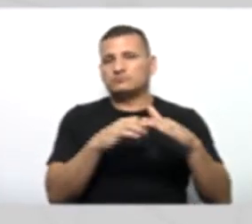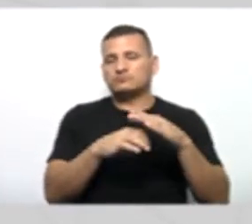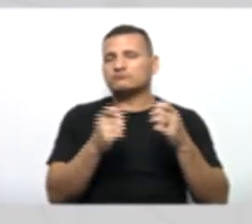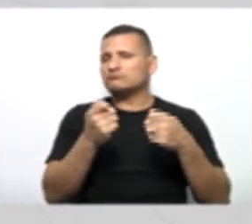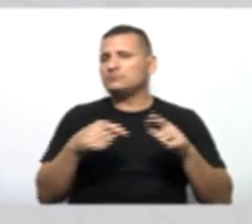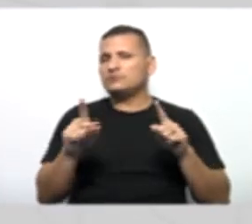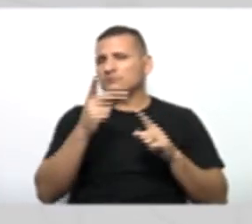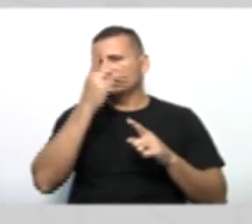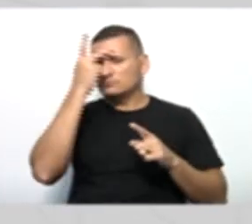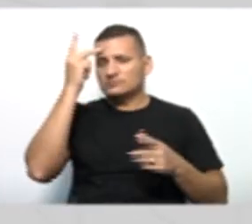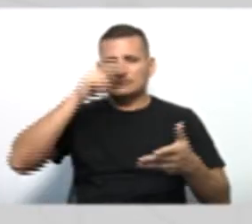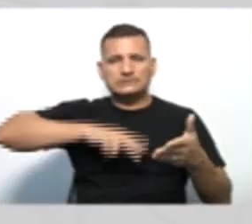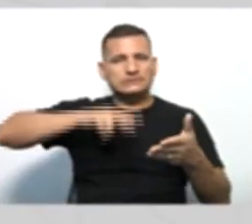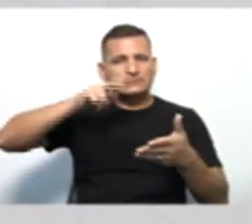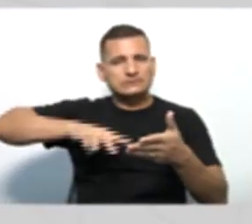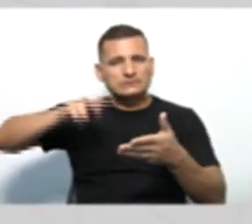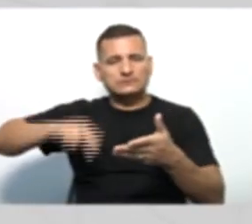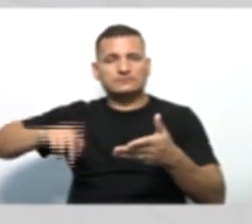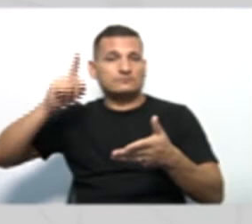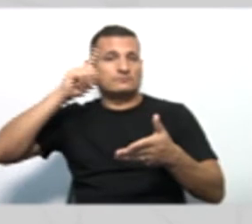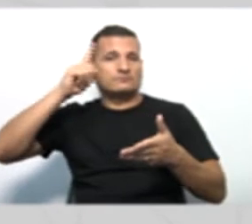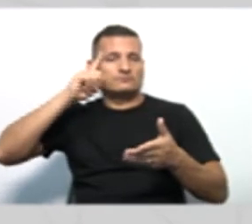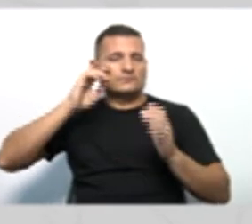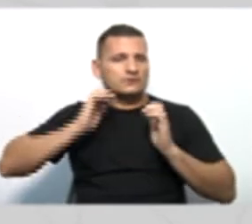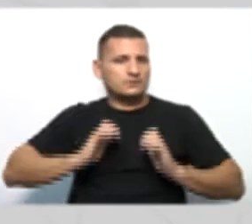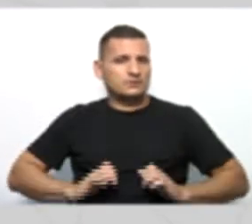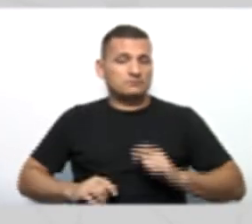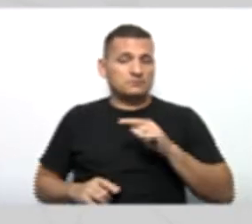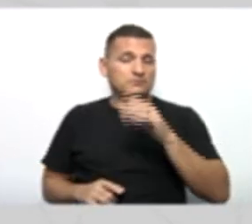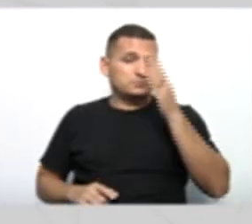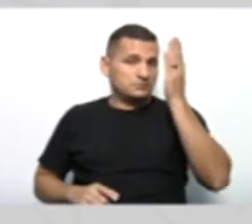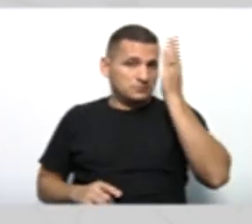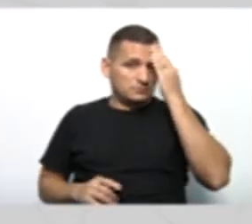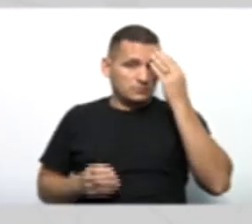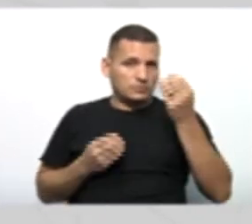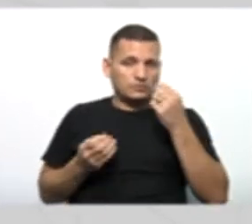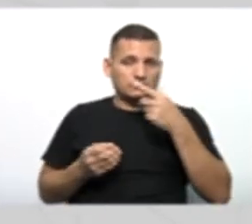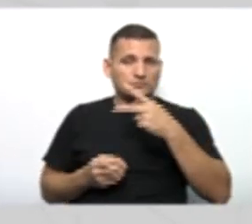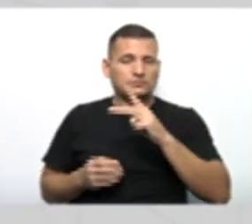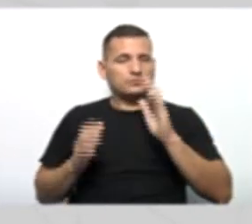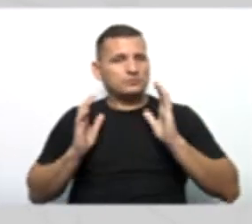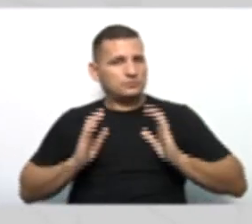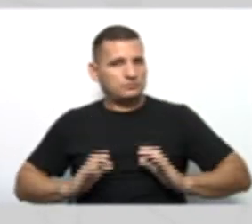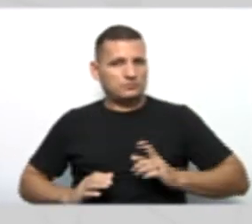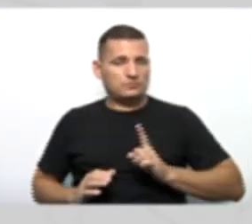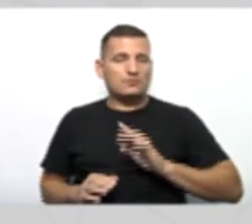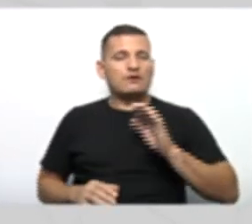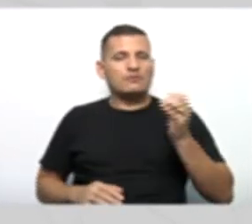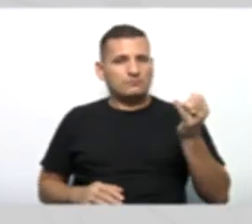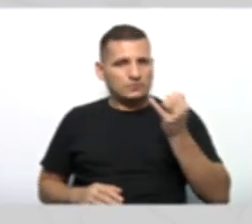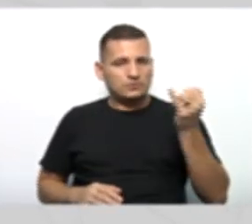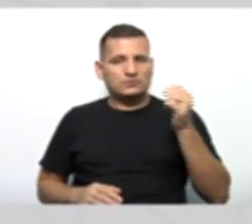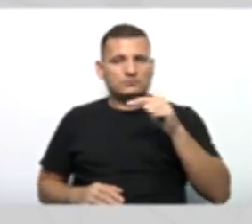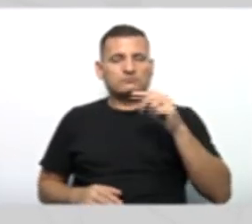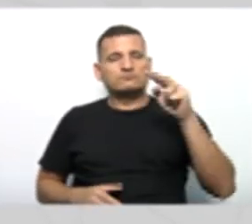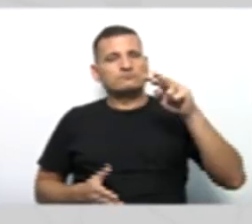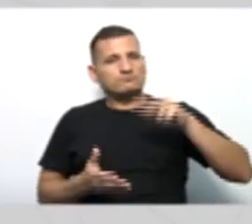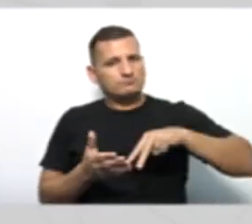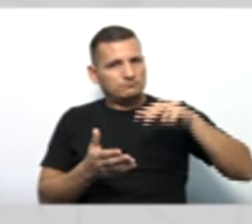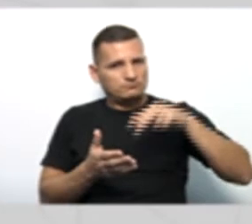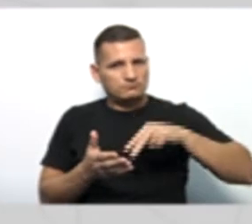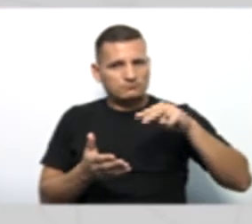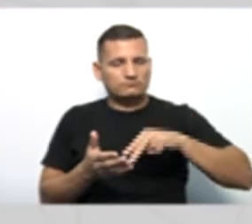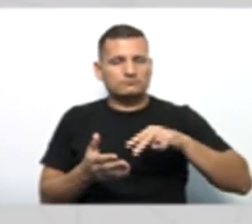lindo todos os dias o código de ética para saber como deve se comportar é importante que ela faça a leitura né quando ela chegar na empresa